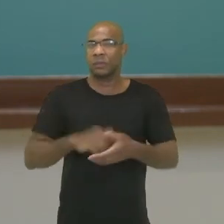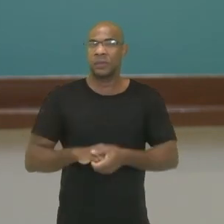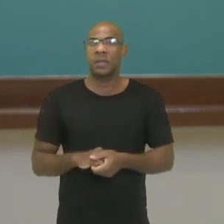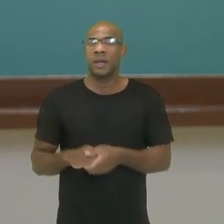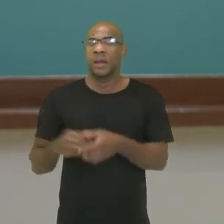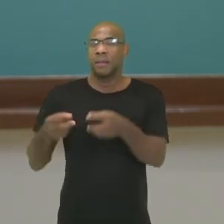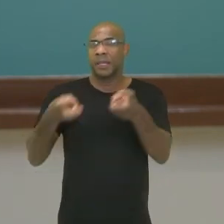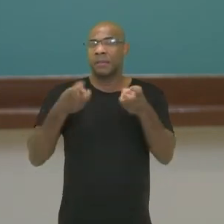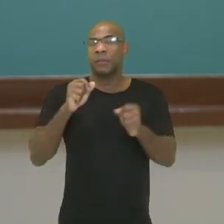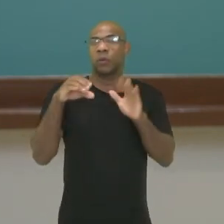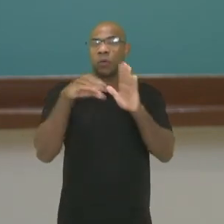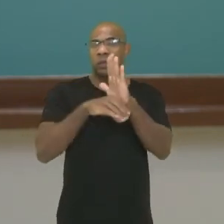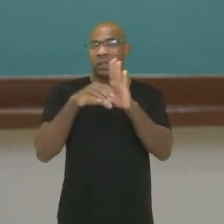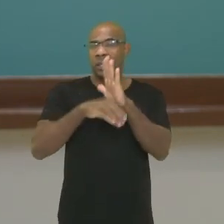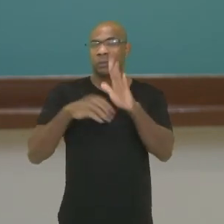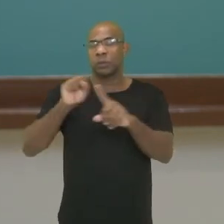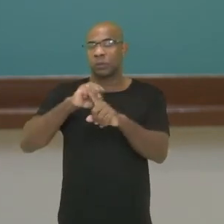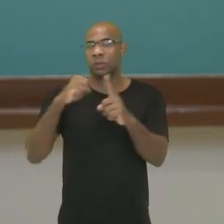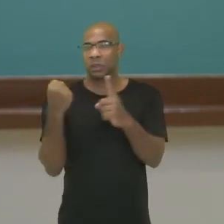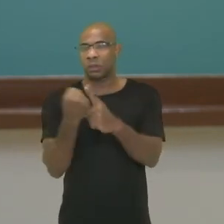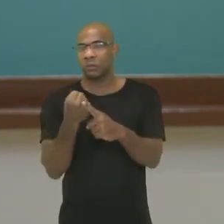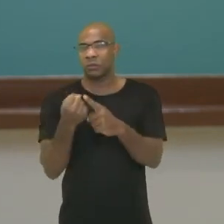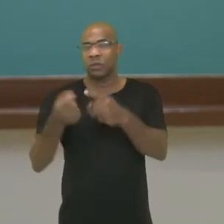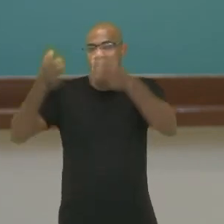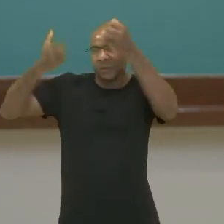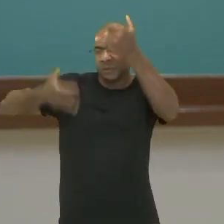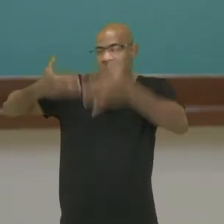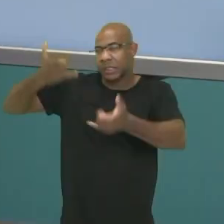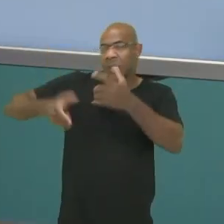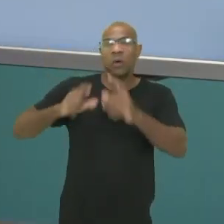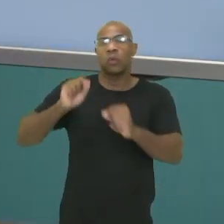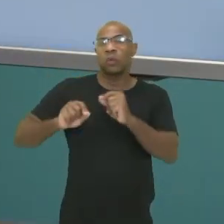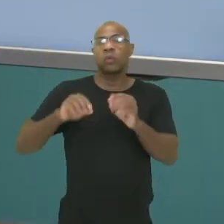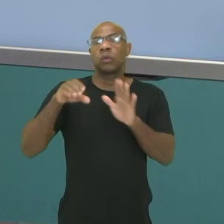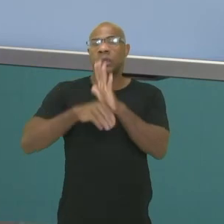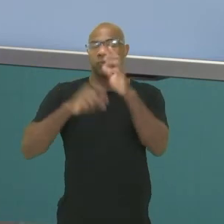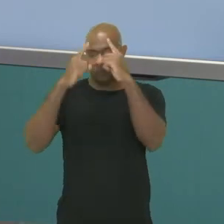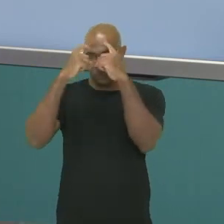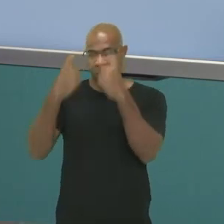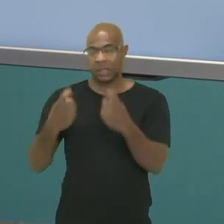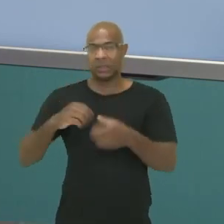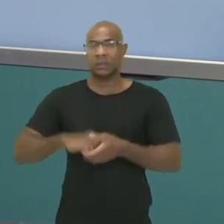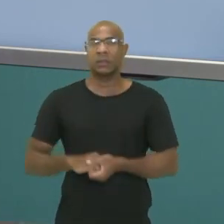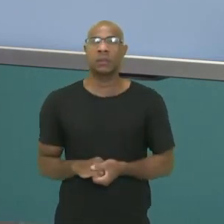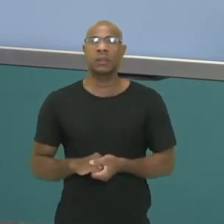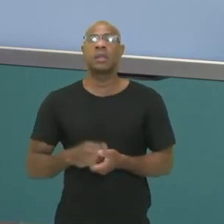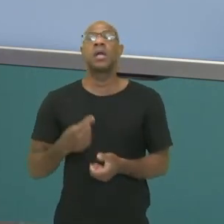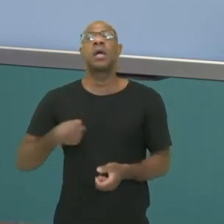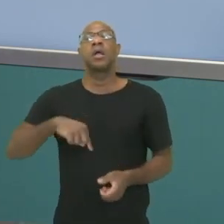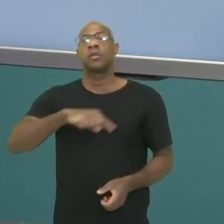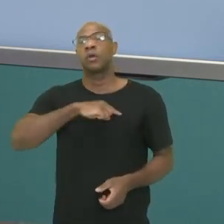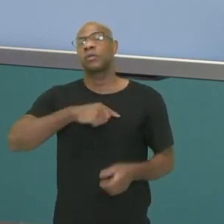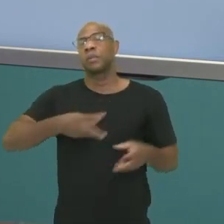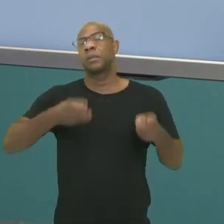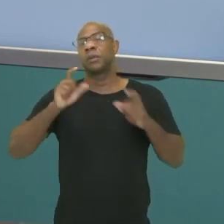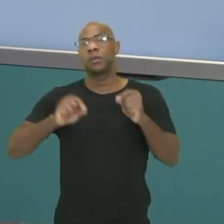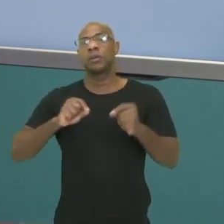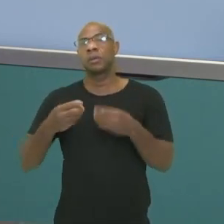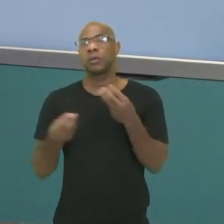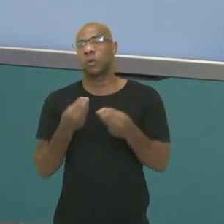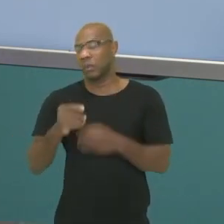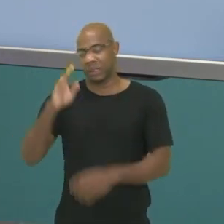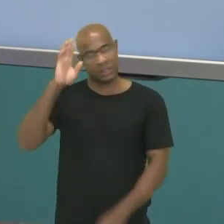os conceitos sociológicos explicativos. Ou seja, pessoal, a gente viu então como que a